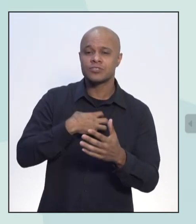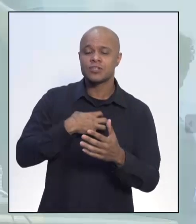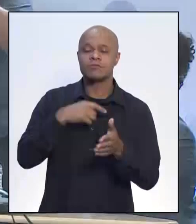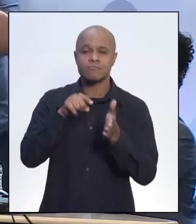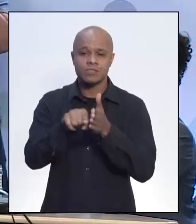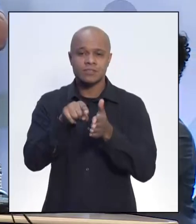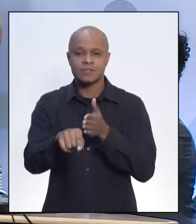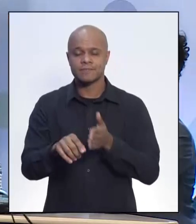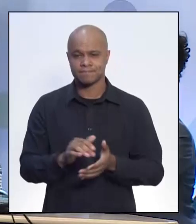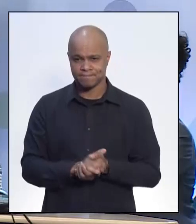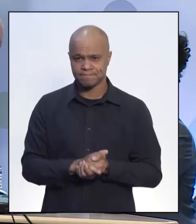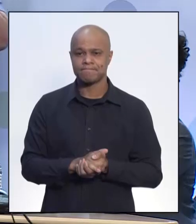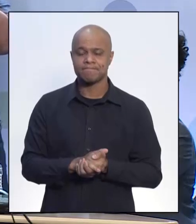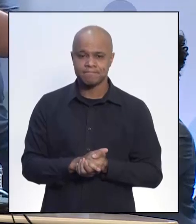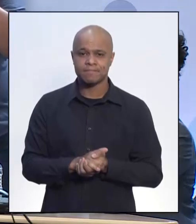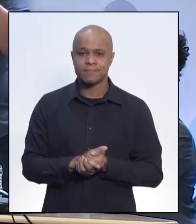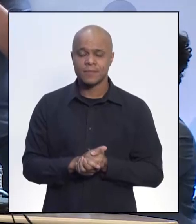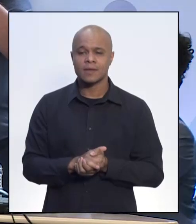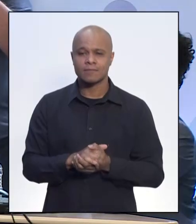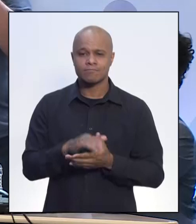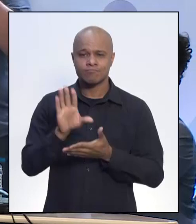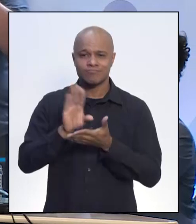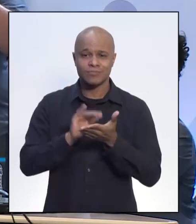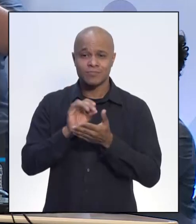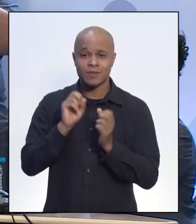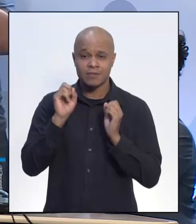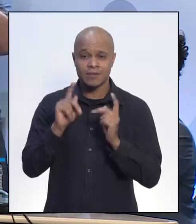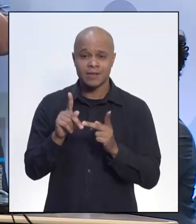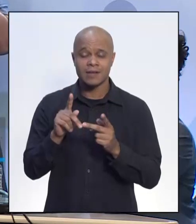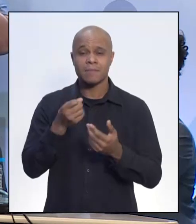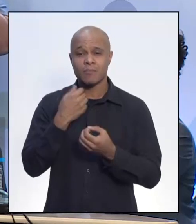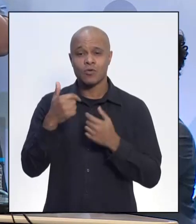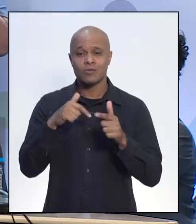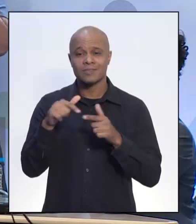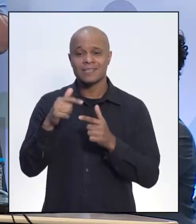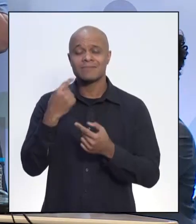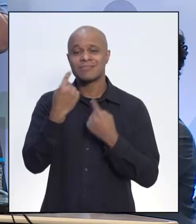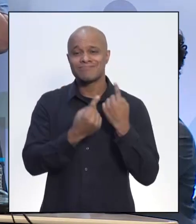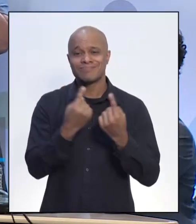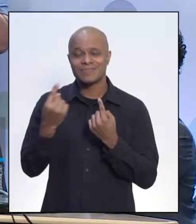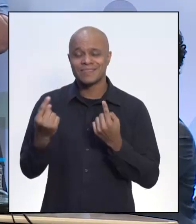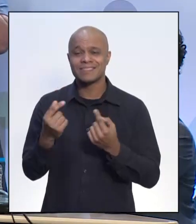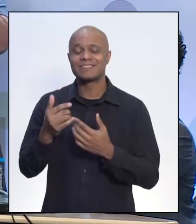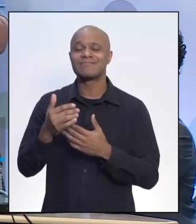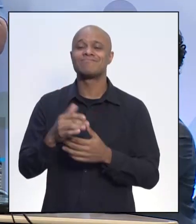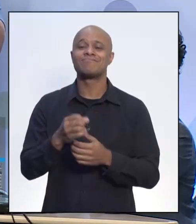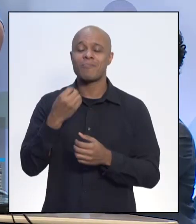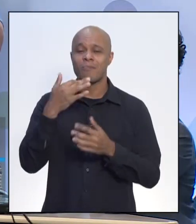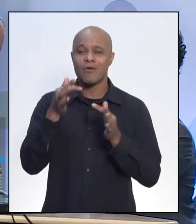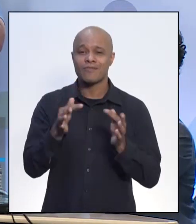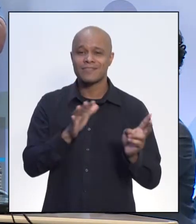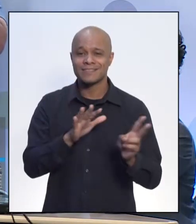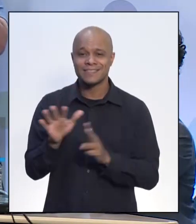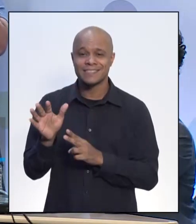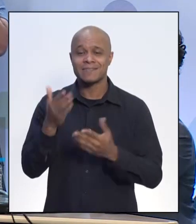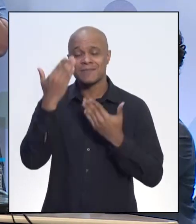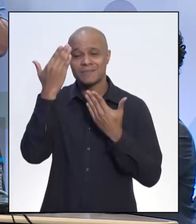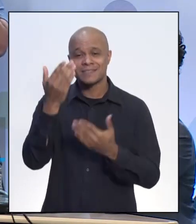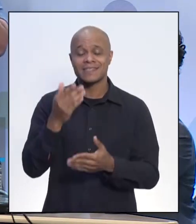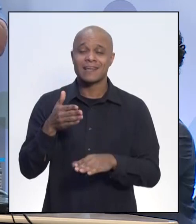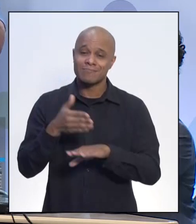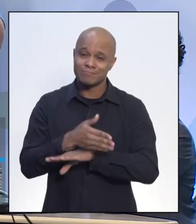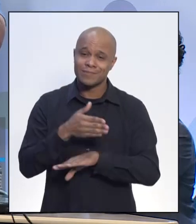pesquisa. Perfeito? Printaram aí a tela. Né? Bom trabalho aí para vocês. Desejo a todos um bom final de semana. Obrigado aí